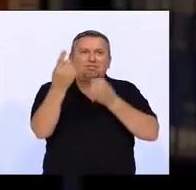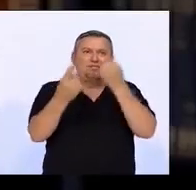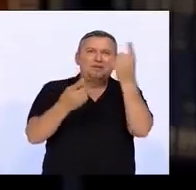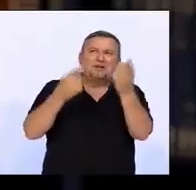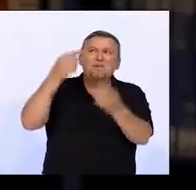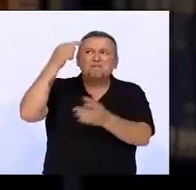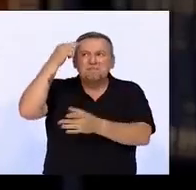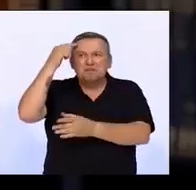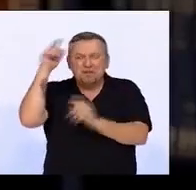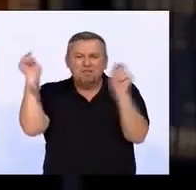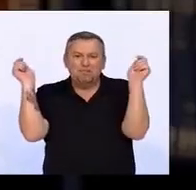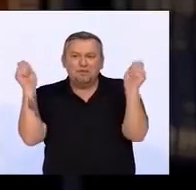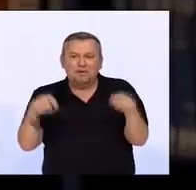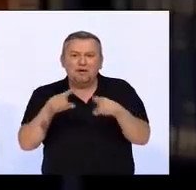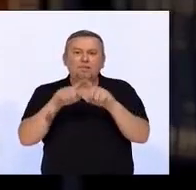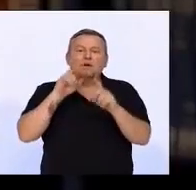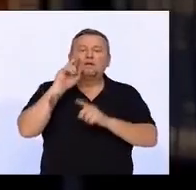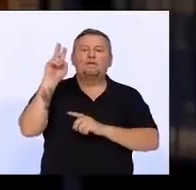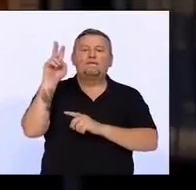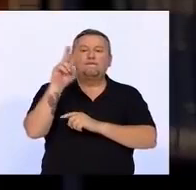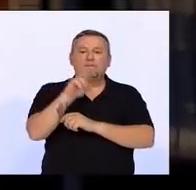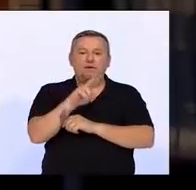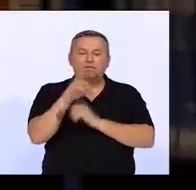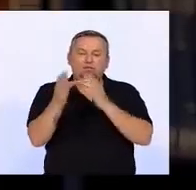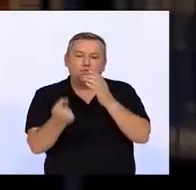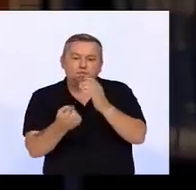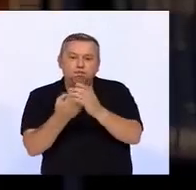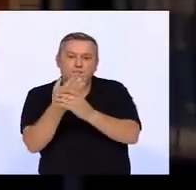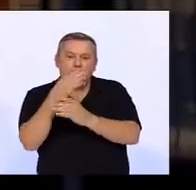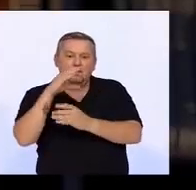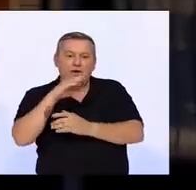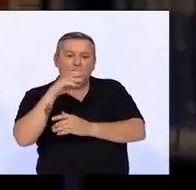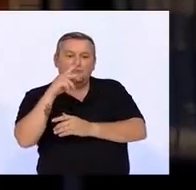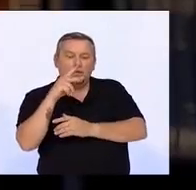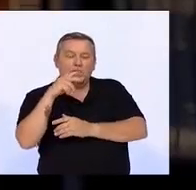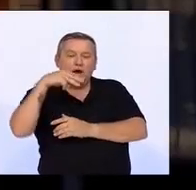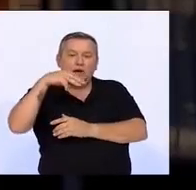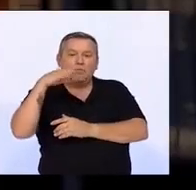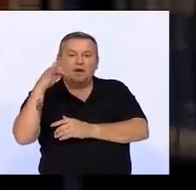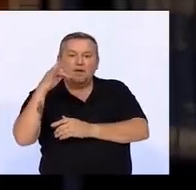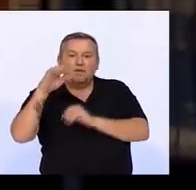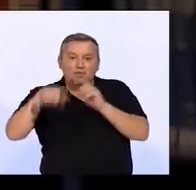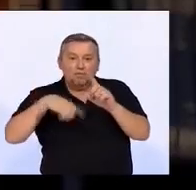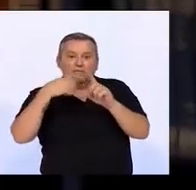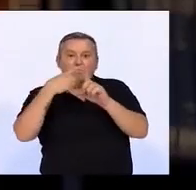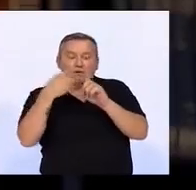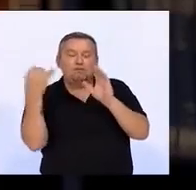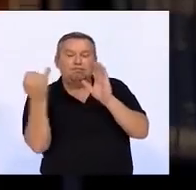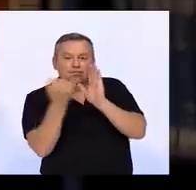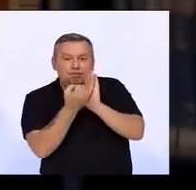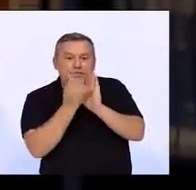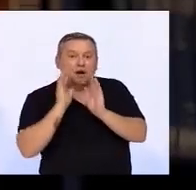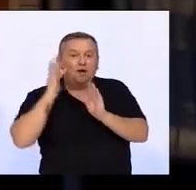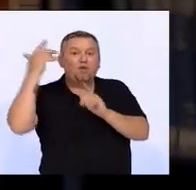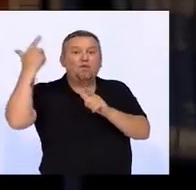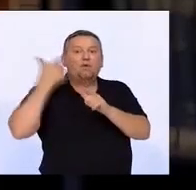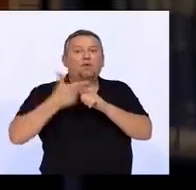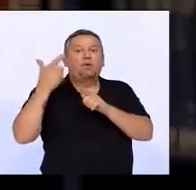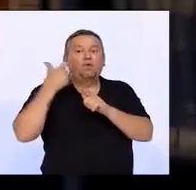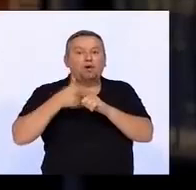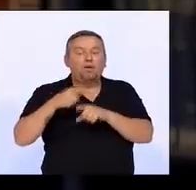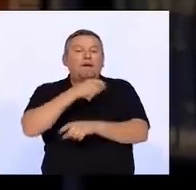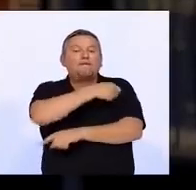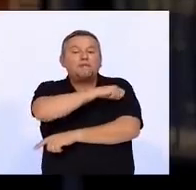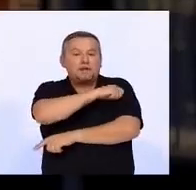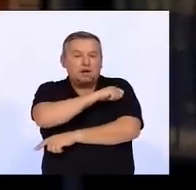pensar nisso. Mas eu vejo surgir ideias de CPMF sempre como mais um tributo para resolver o problema fiscal. Isto